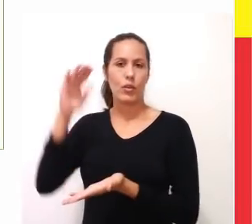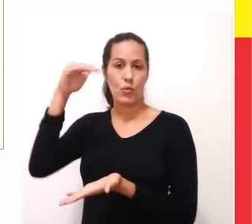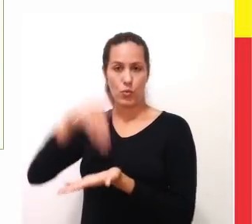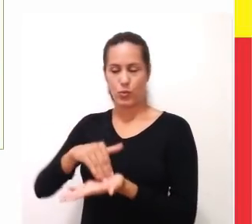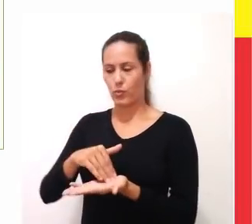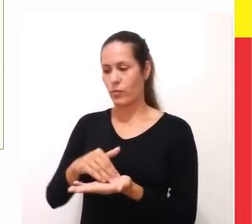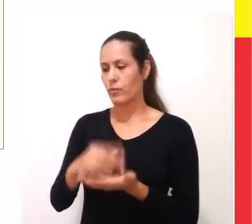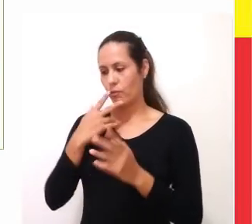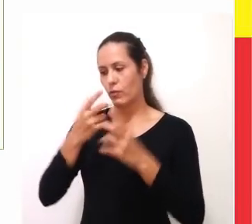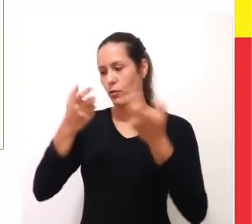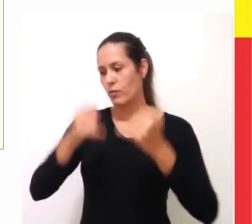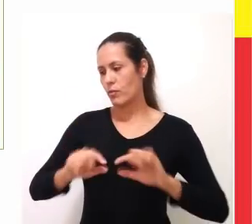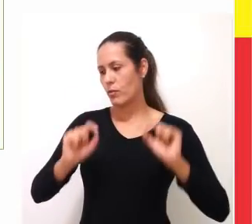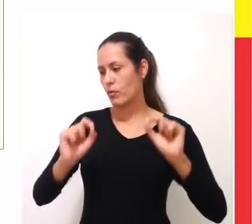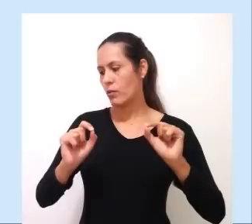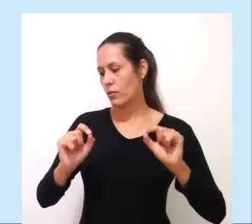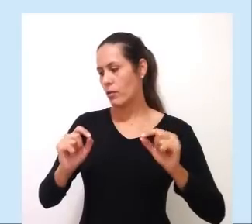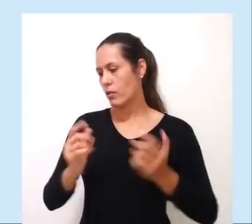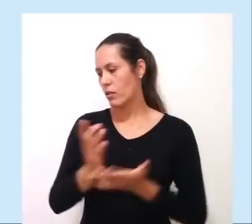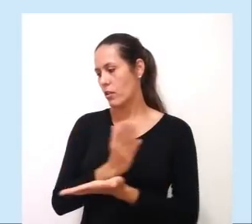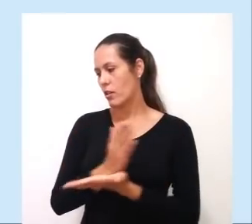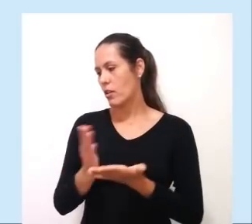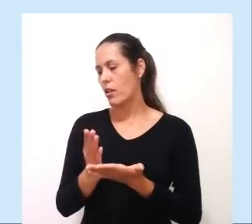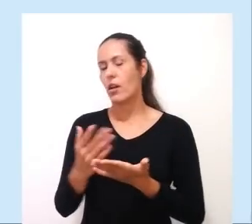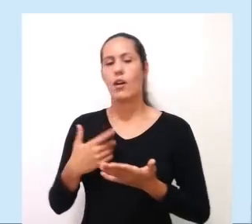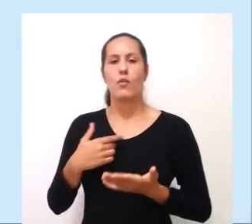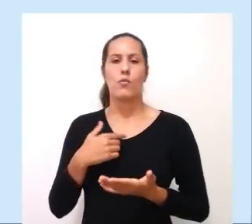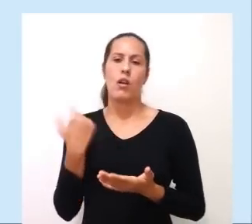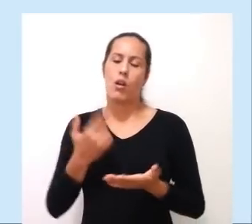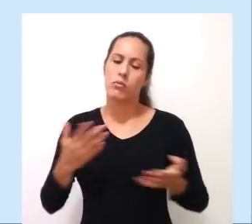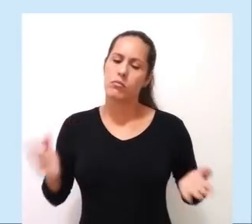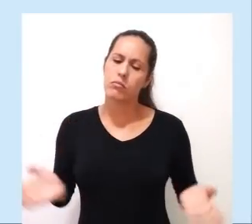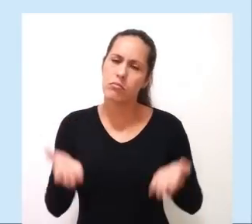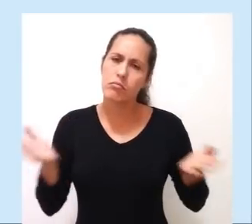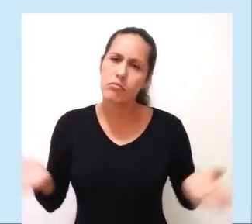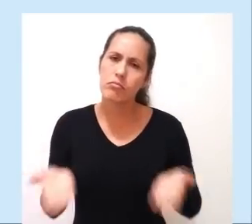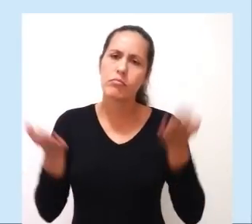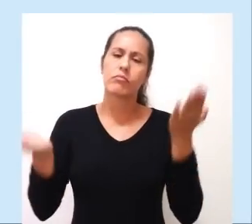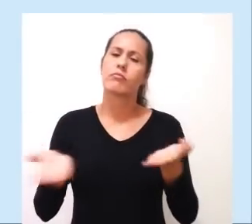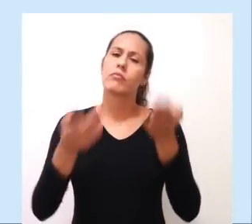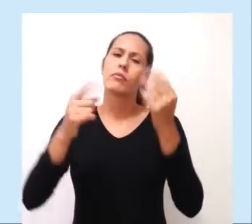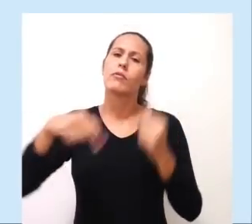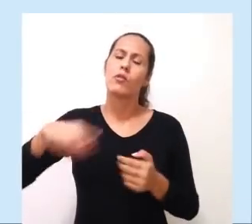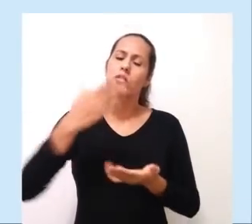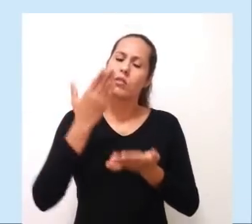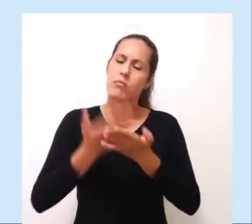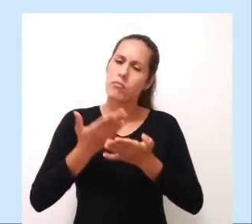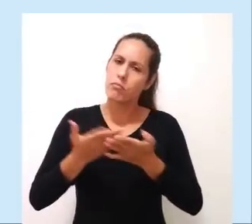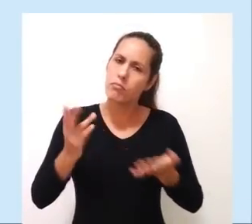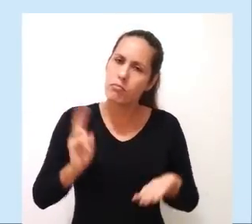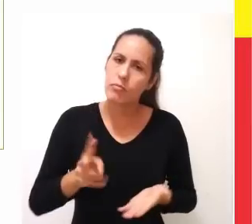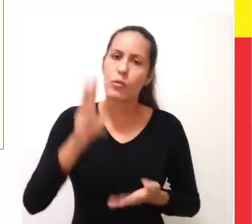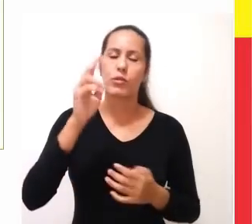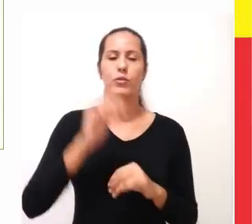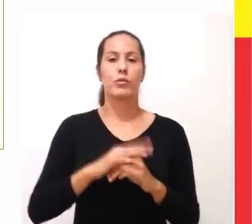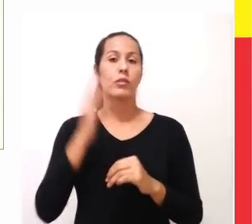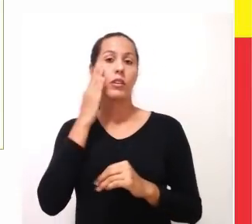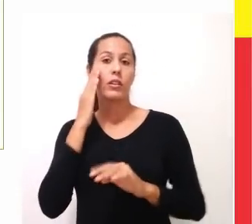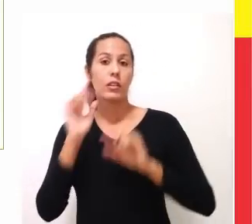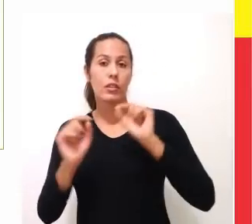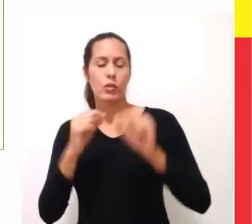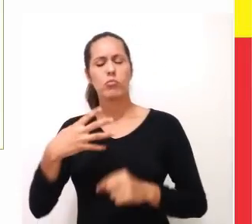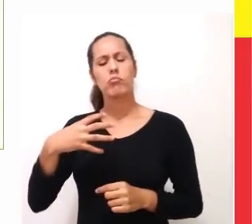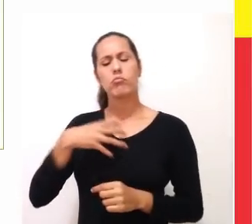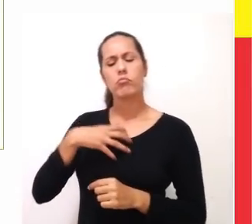últimas palavras, certo? Que seria, no caso, a motivação final para que vocês continuem a estudar,